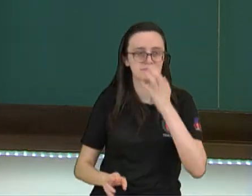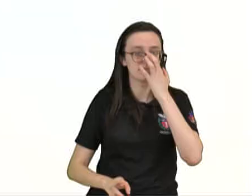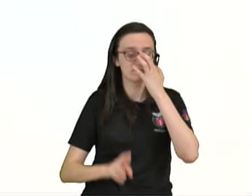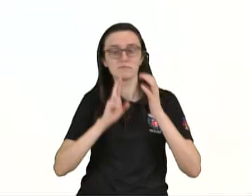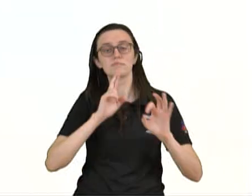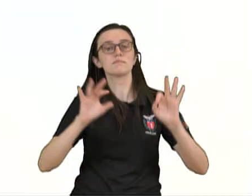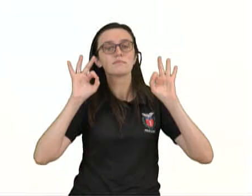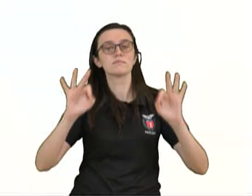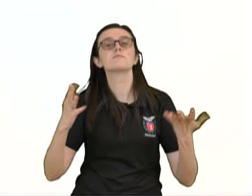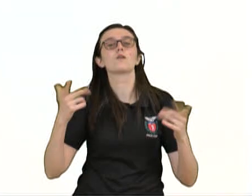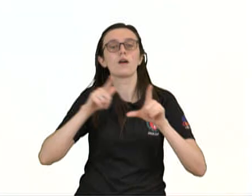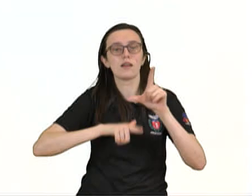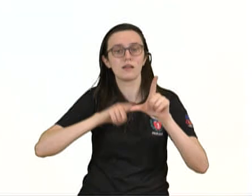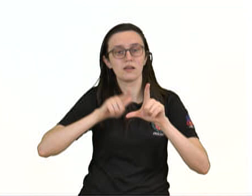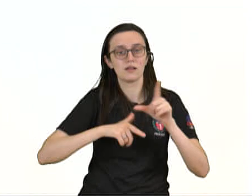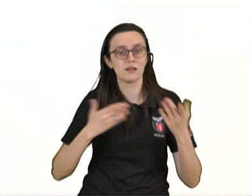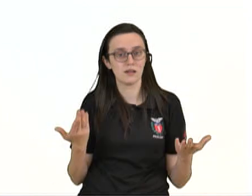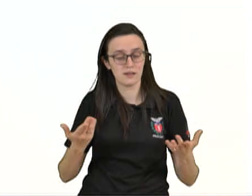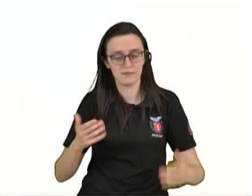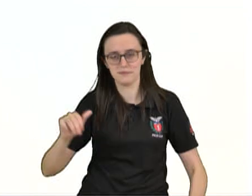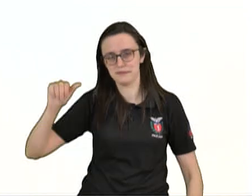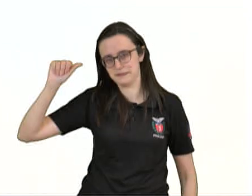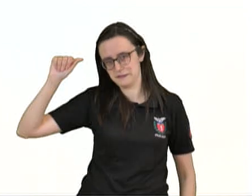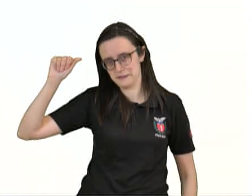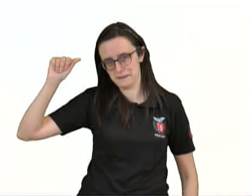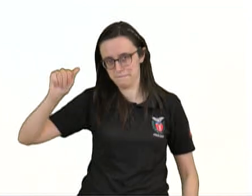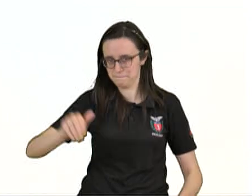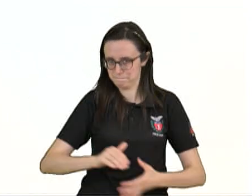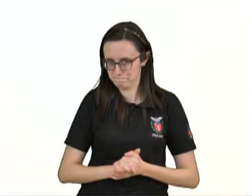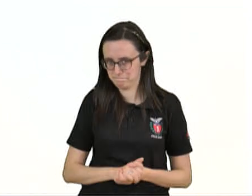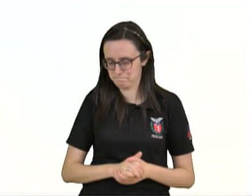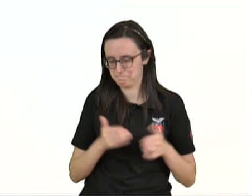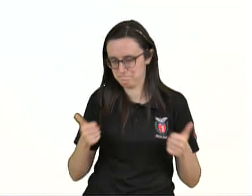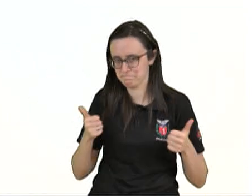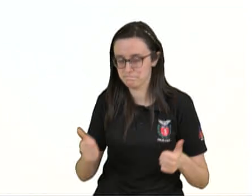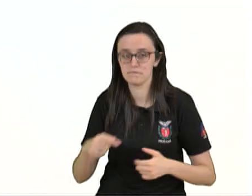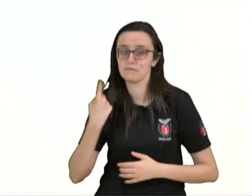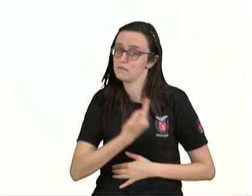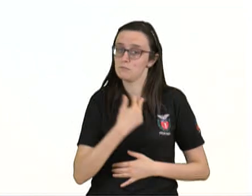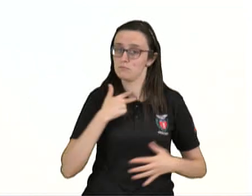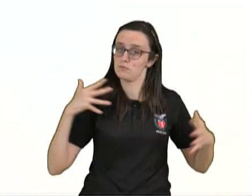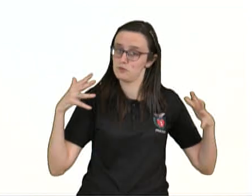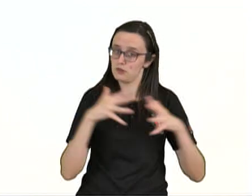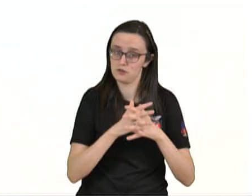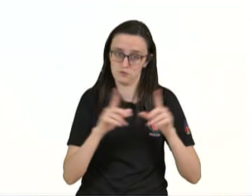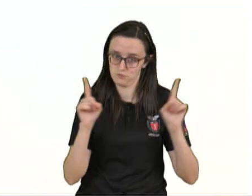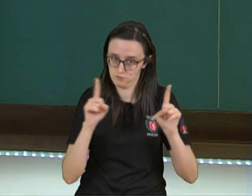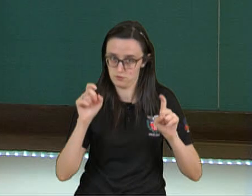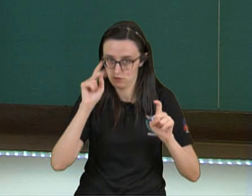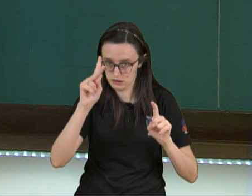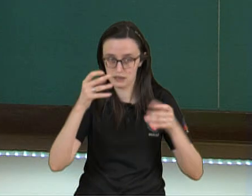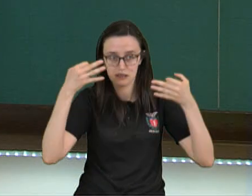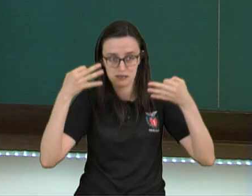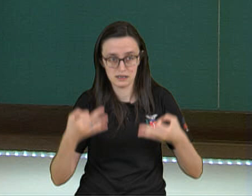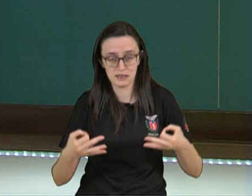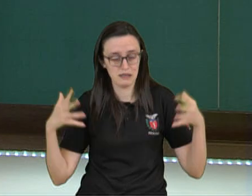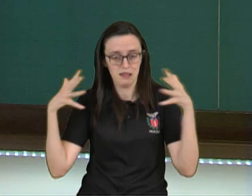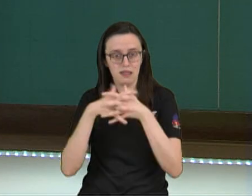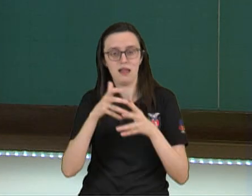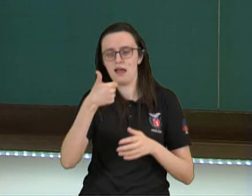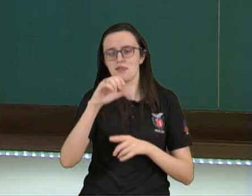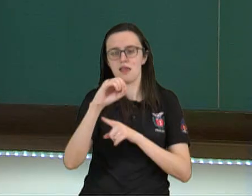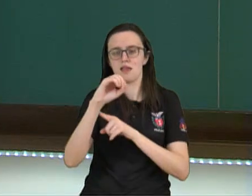resposta certa, a letra A. Muito bem. Não podemos nos confundir com os expoentes, ó. É a única coisa